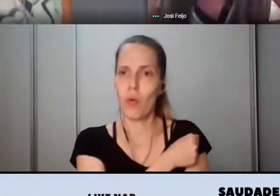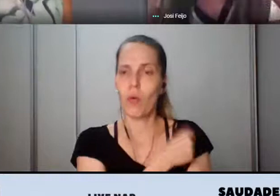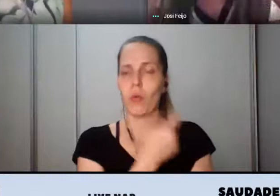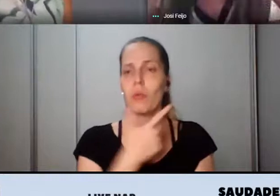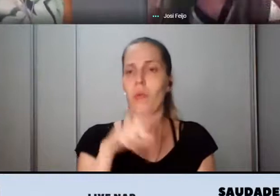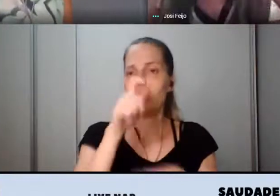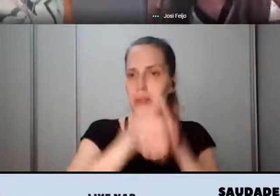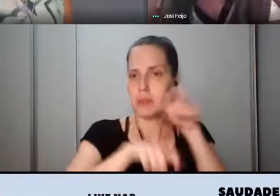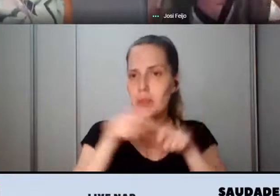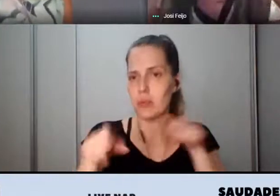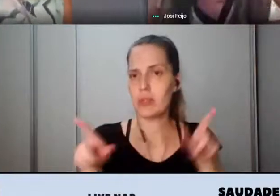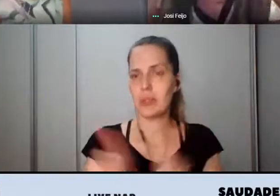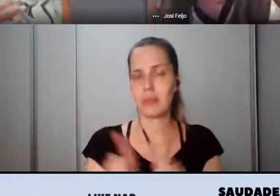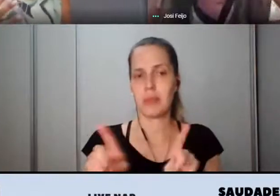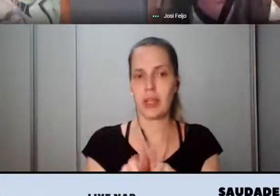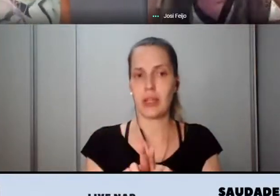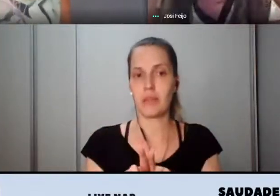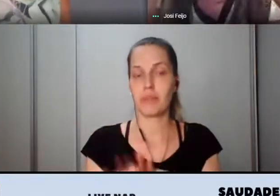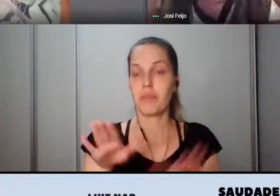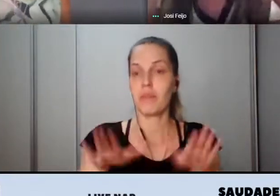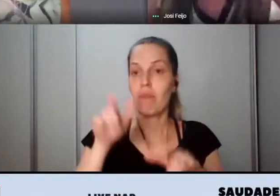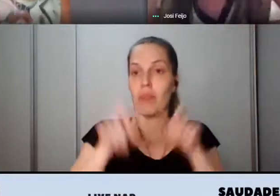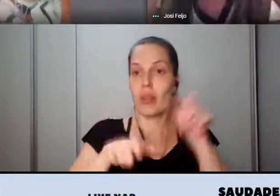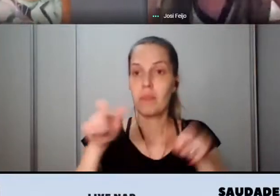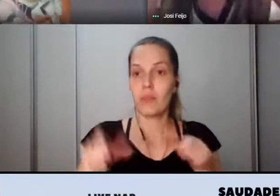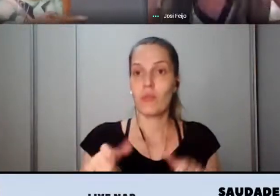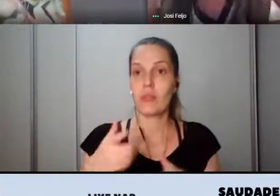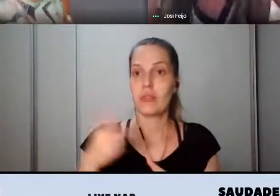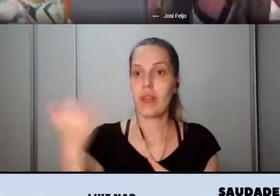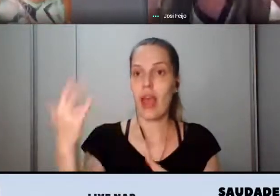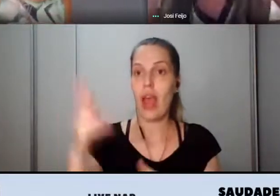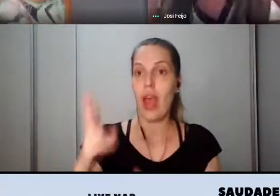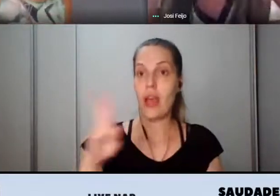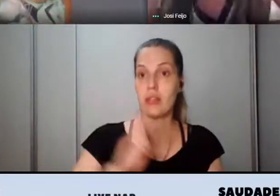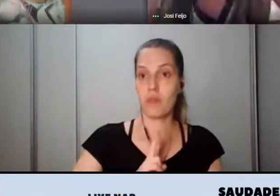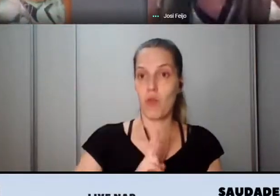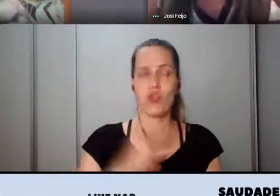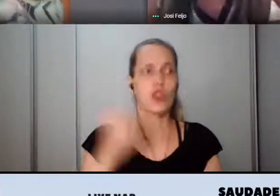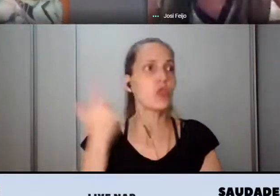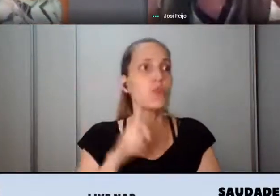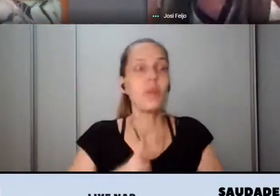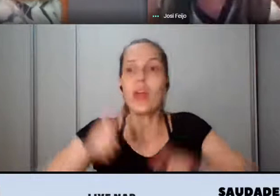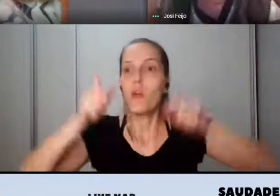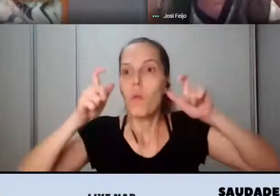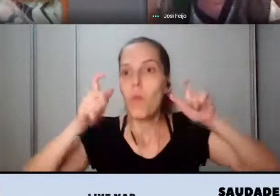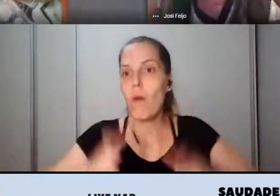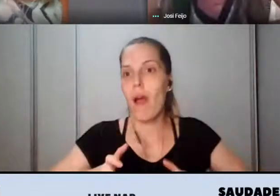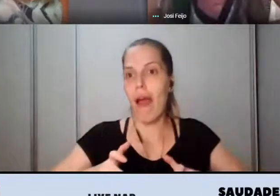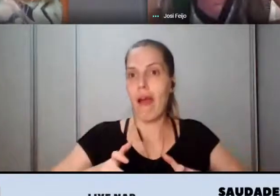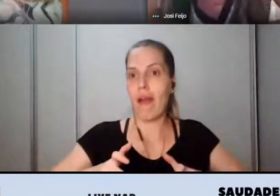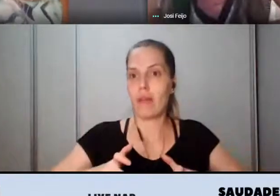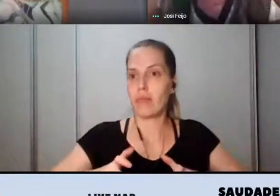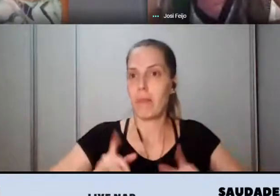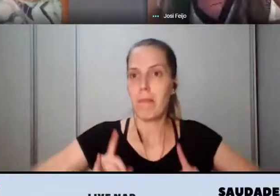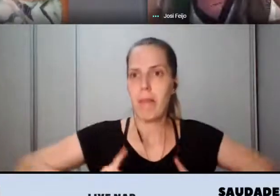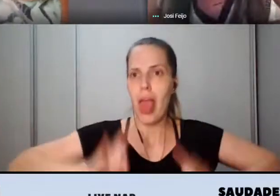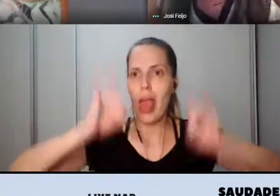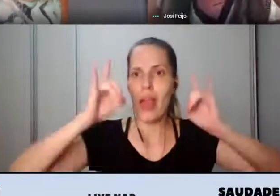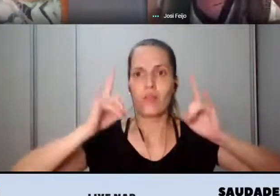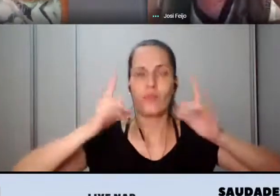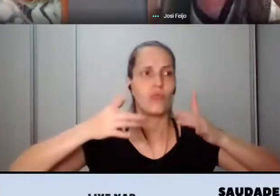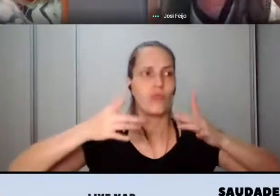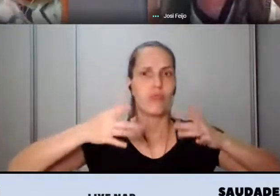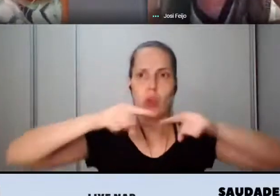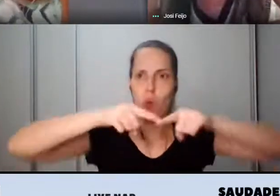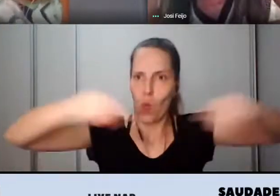pessoas, e as pessoas dizem assim, mas não tem espaço físico. E é verdade, a gente sabe que muitas